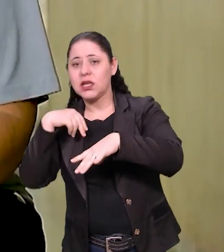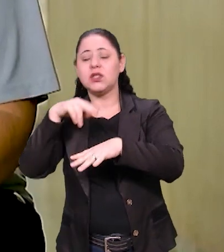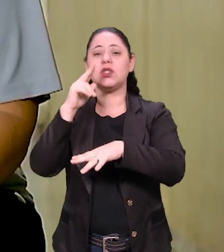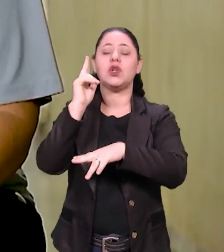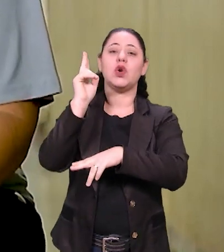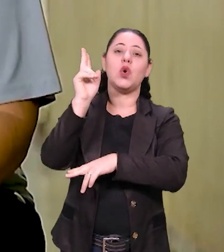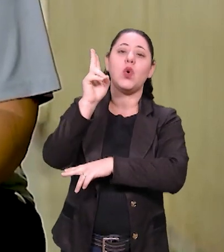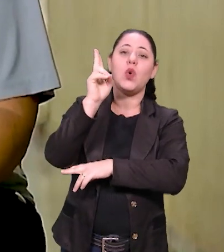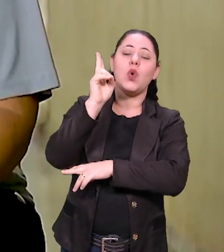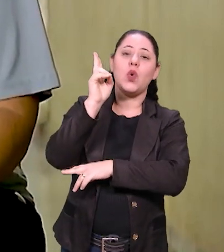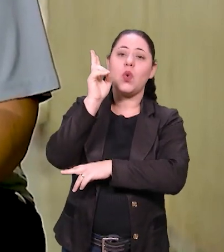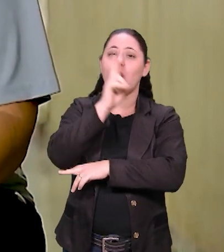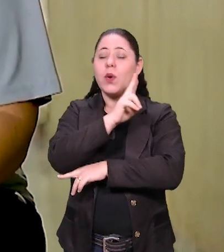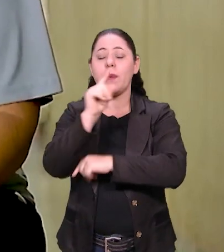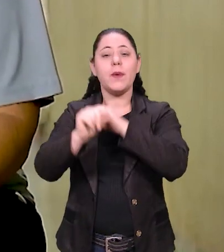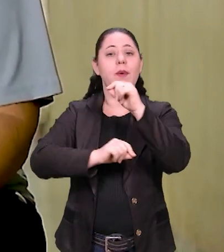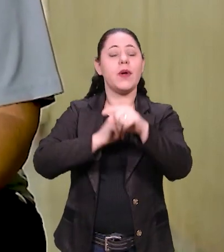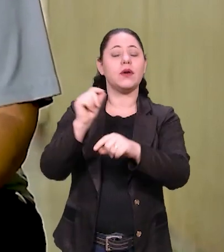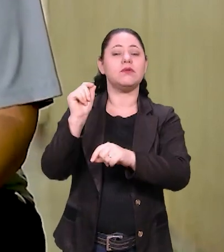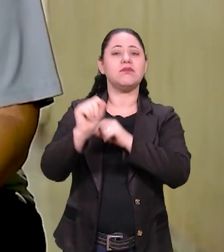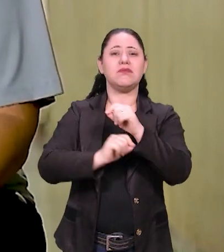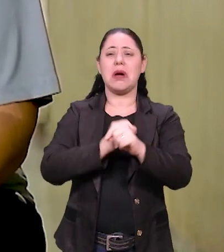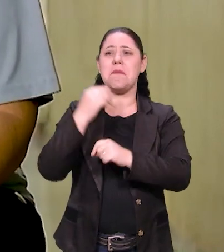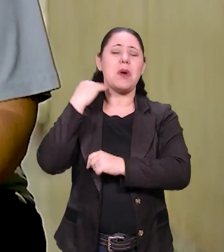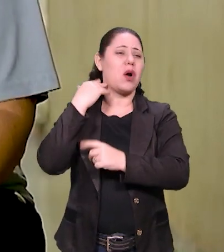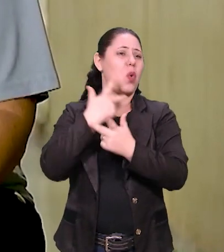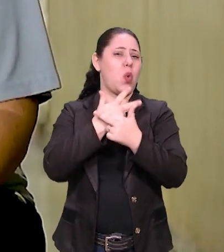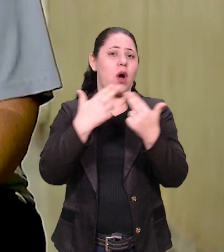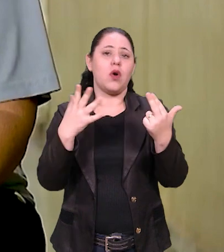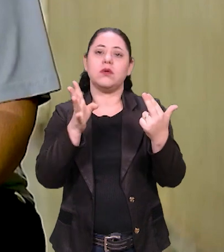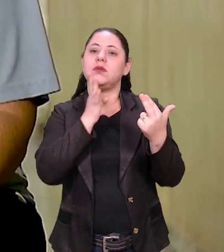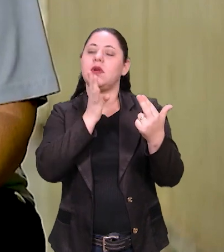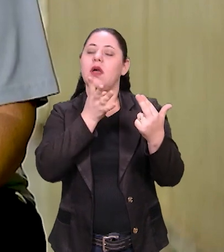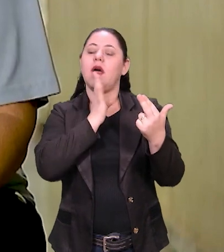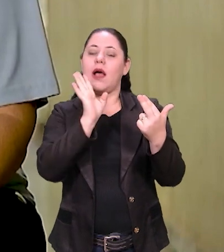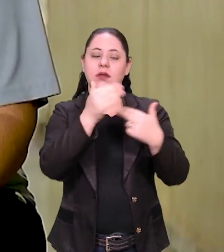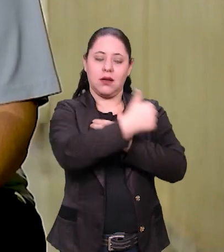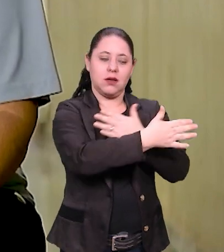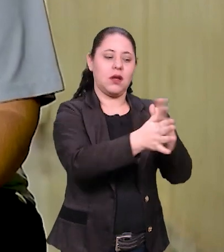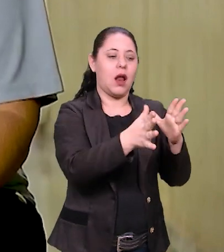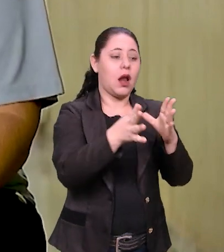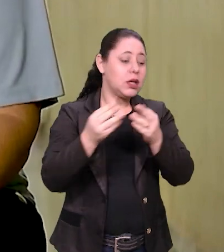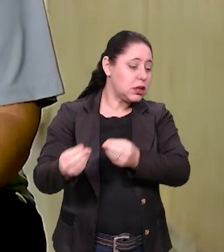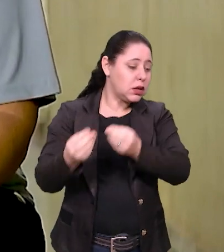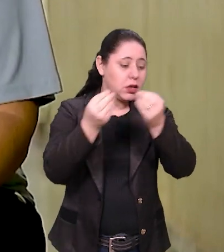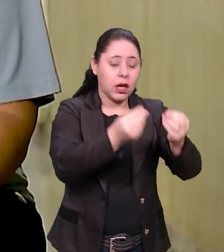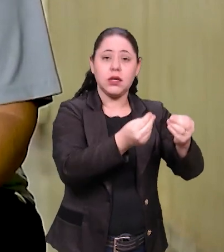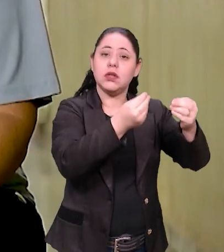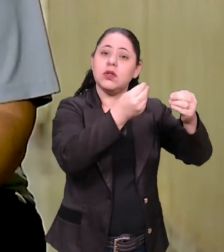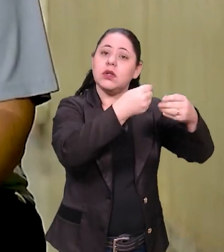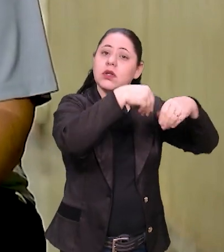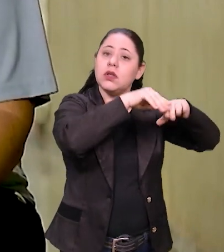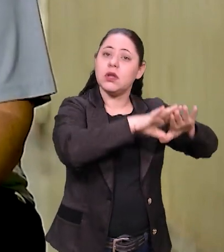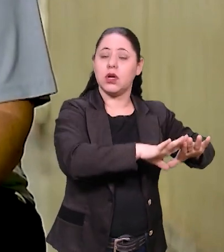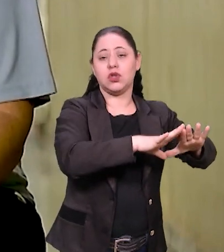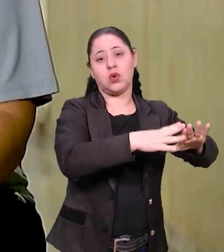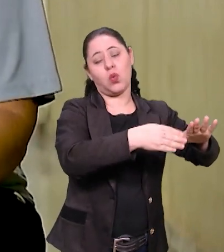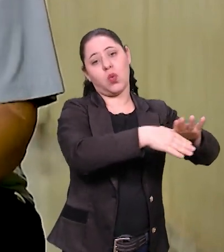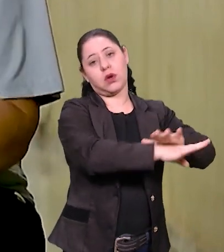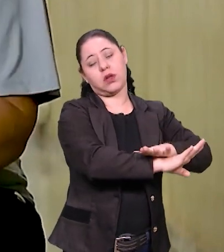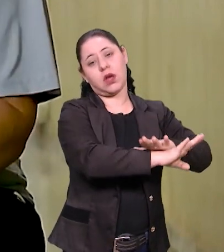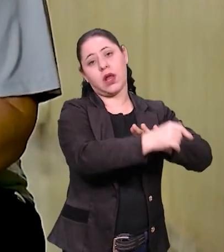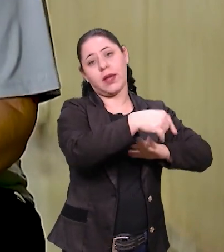Uber traz, pessoal do hospital, pessoal dos bancos, muita gente que já conhece o posto, já trazem as coisas para nós, não é só